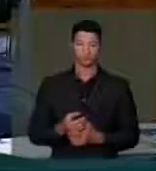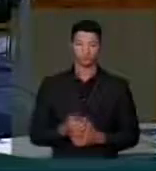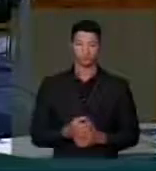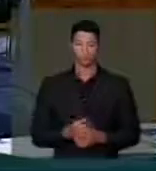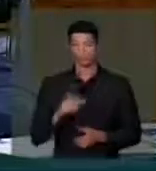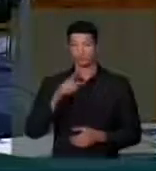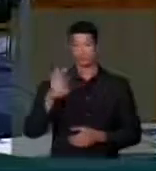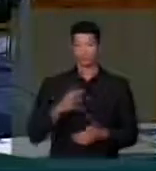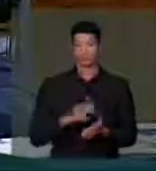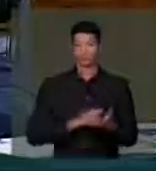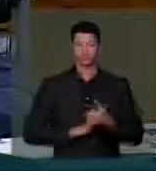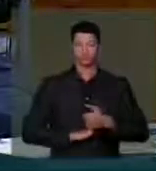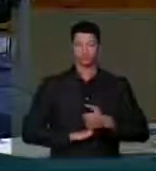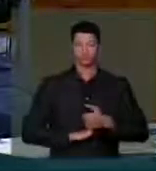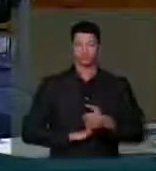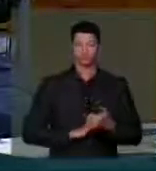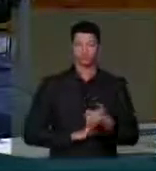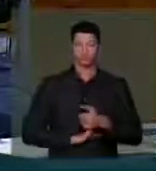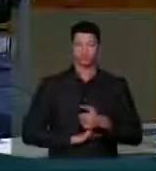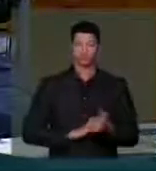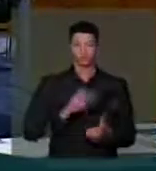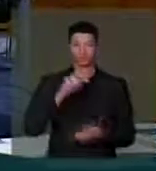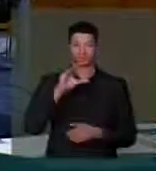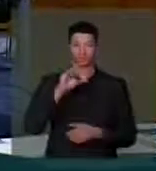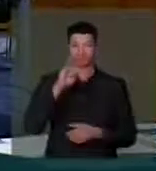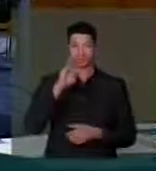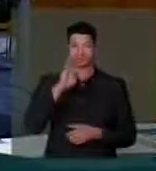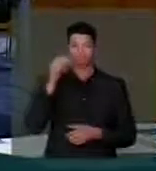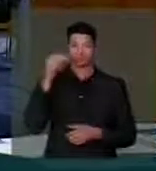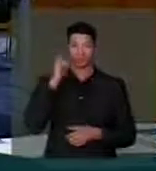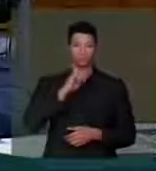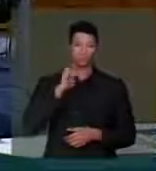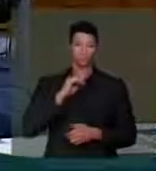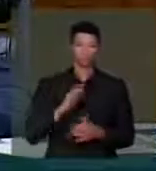do PT, aliás, do PCdoB de Minas Gerais.